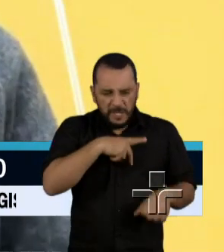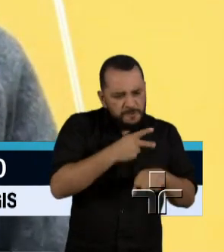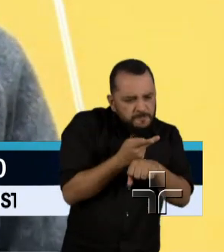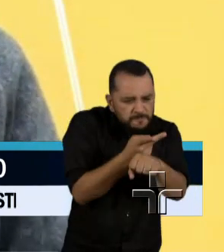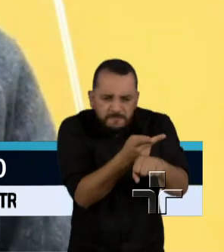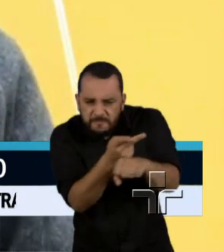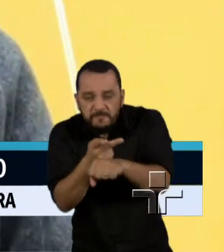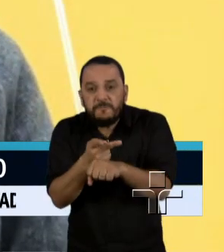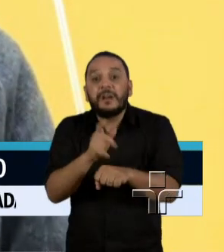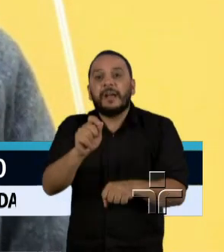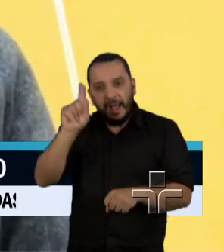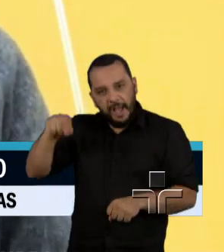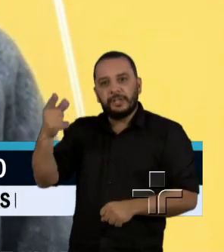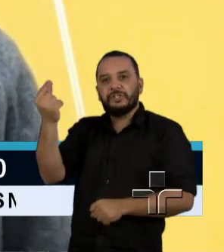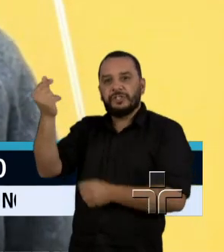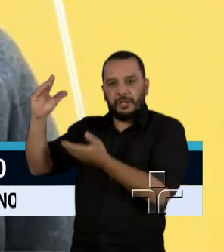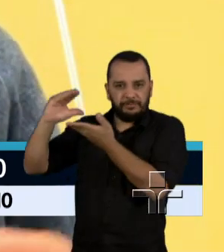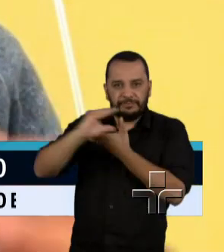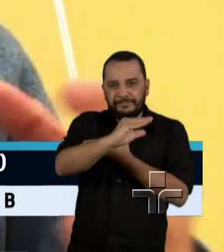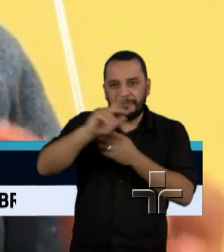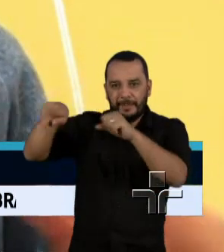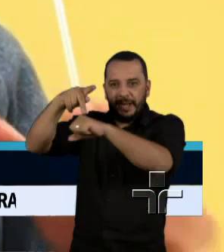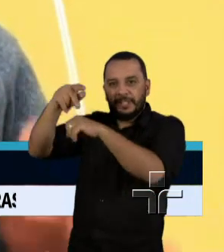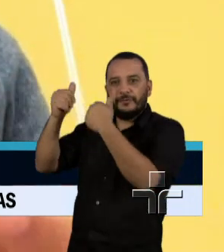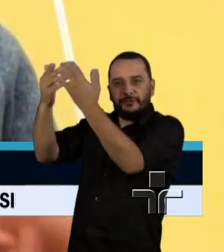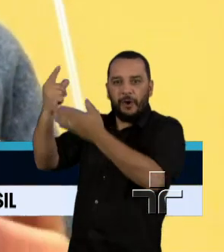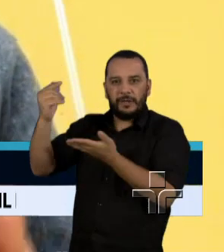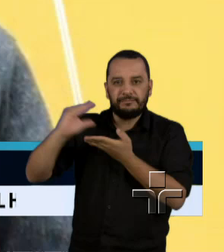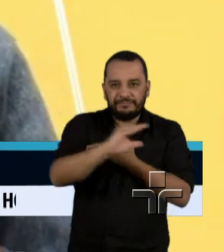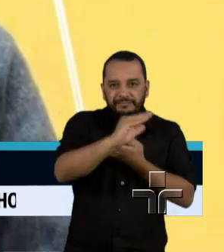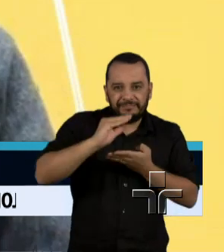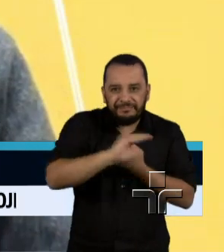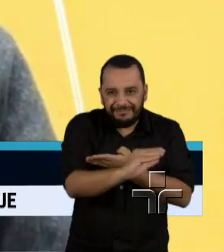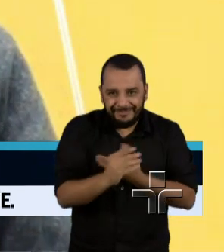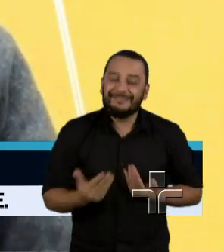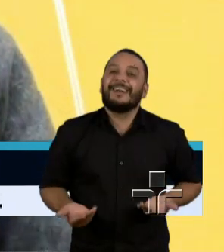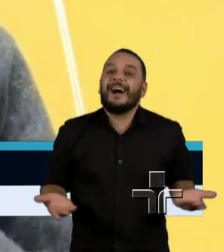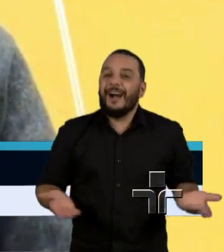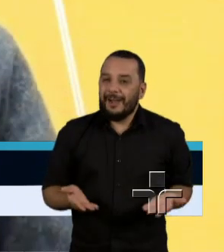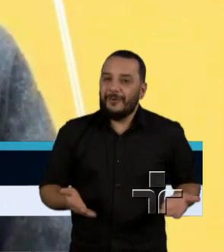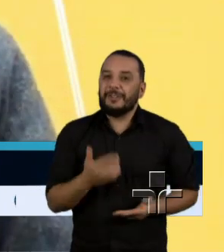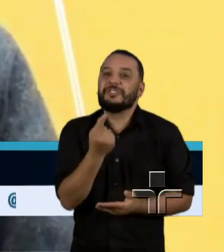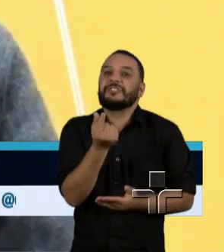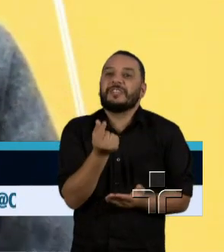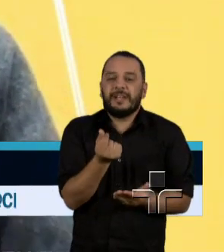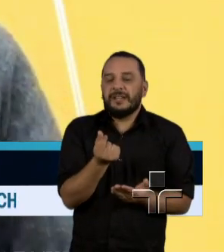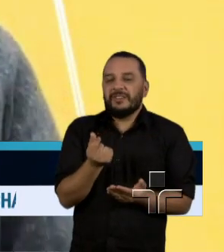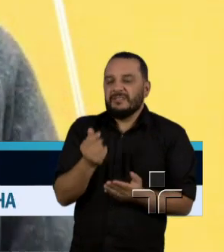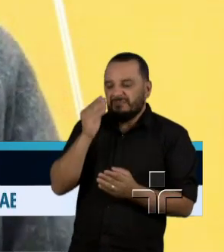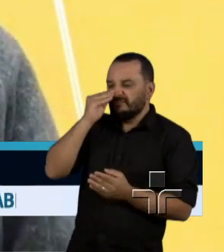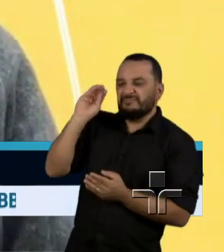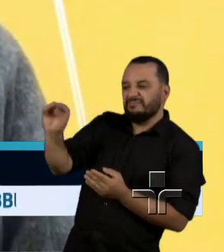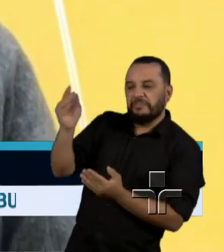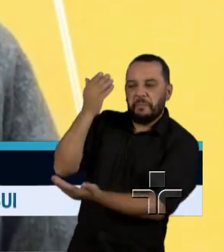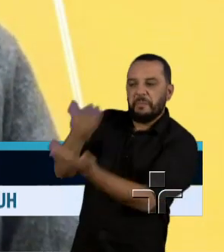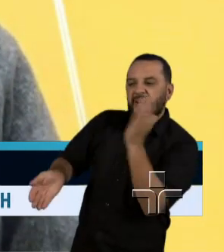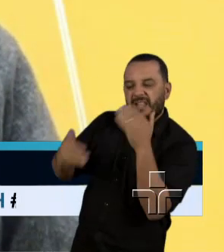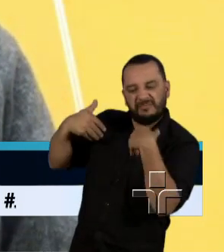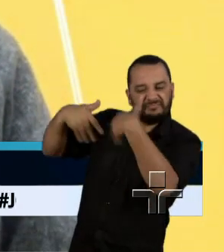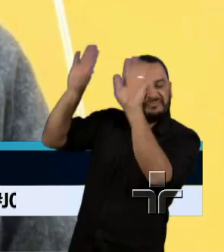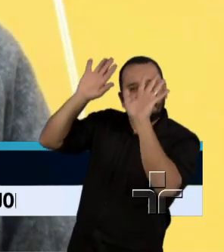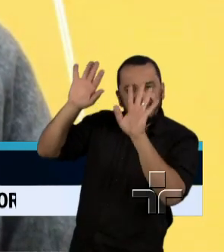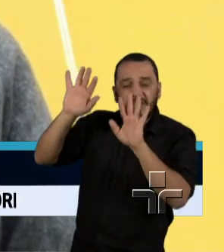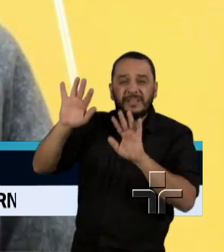financiada pelo Fundo Amazônia. Então, perder recursos do Fundo Amazônia é absolutamente crítico para o Brasil. Não